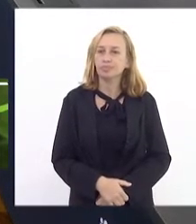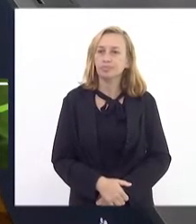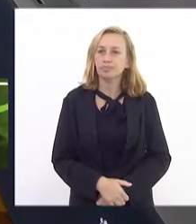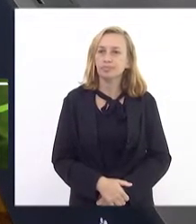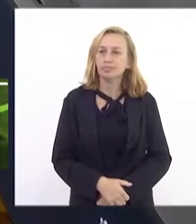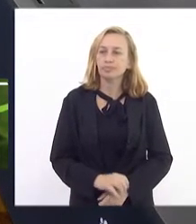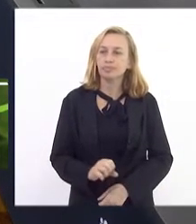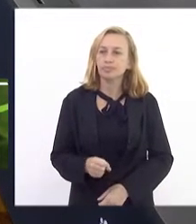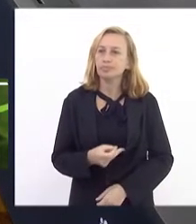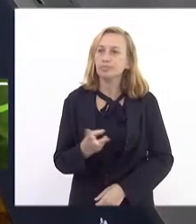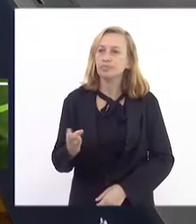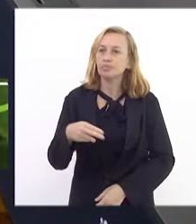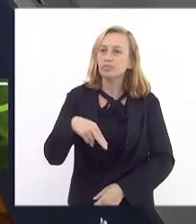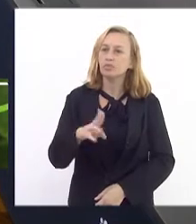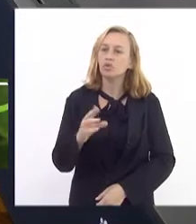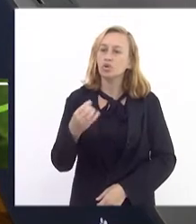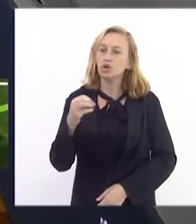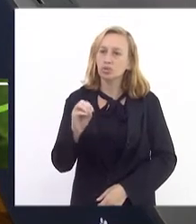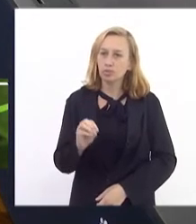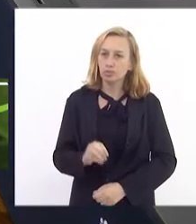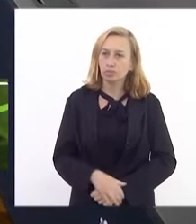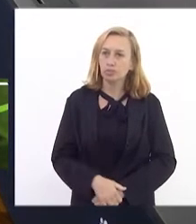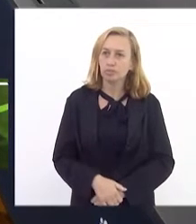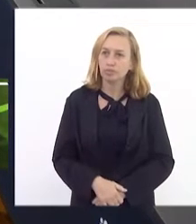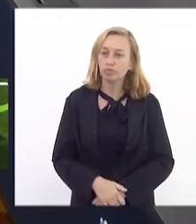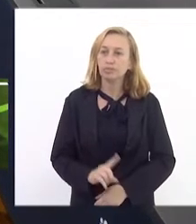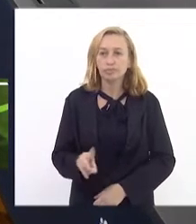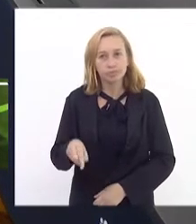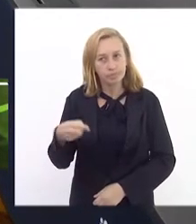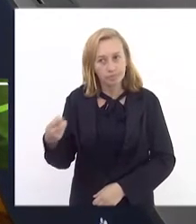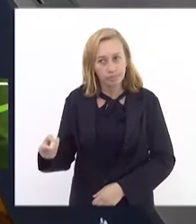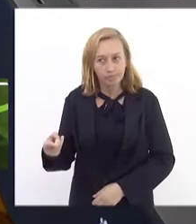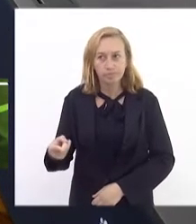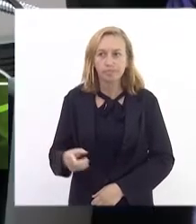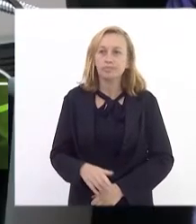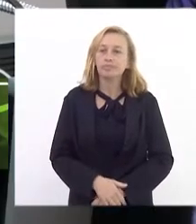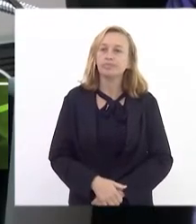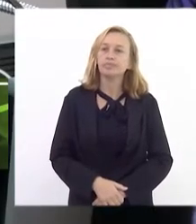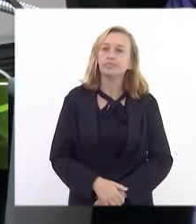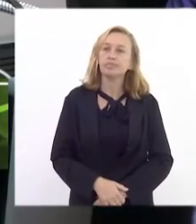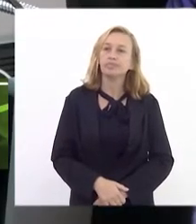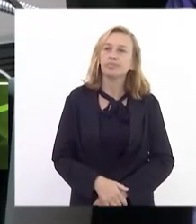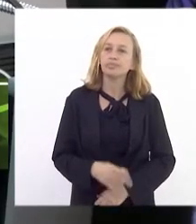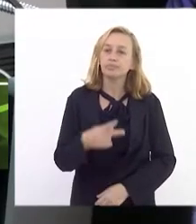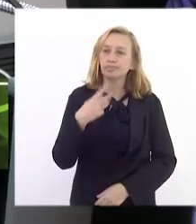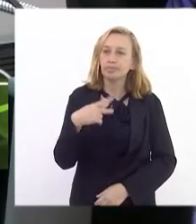e quantos núcleos são. Depois, a senhora colocou que tem